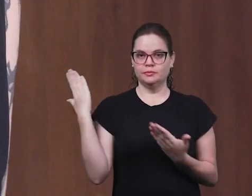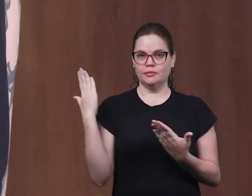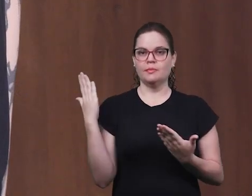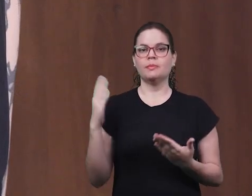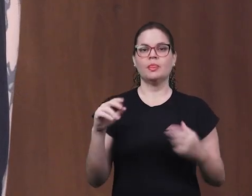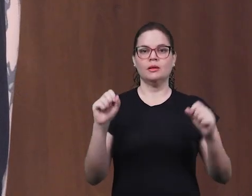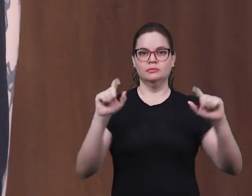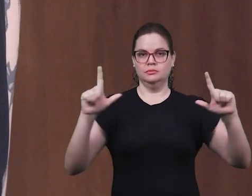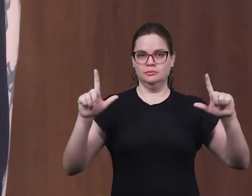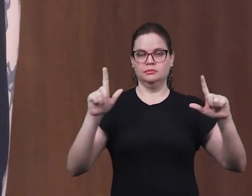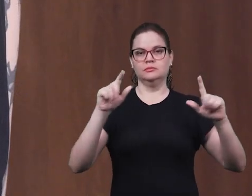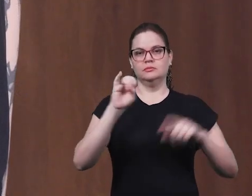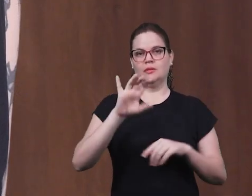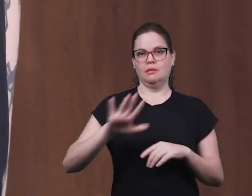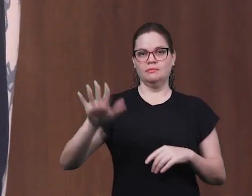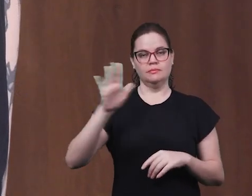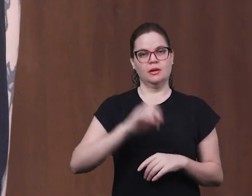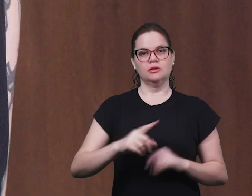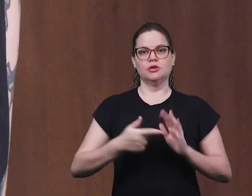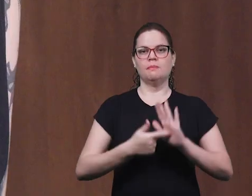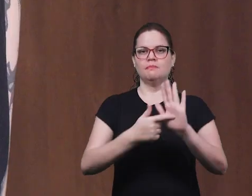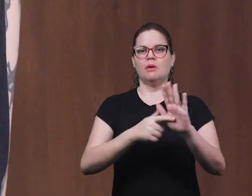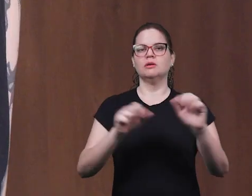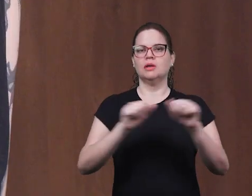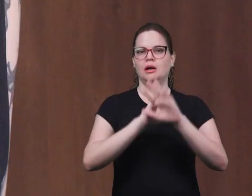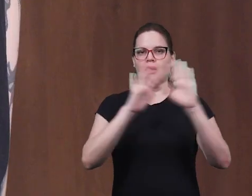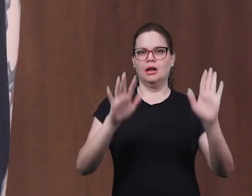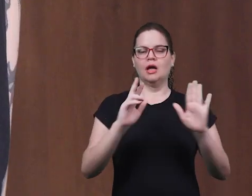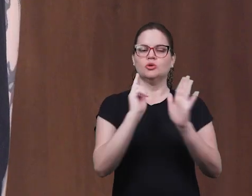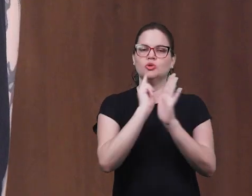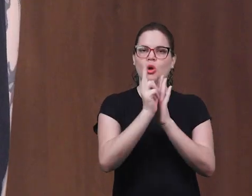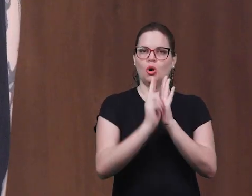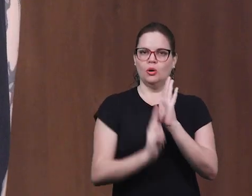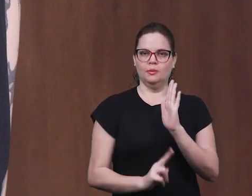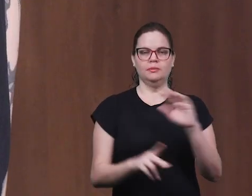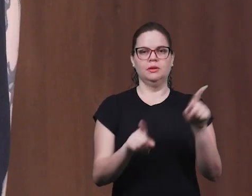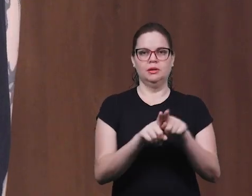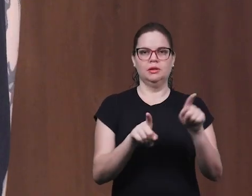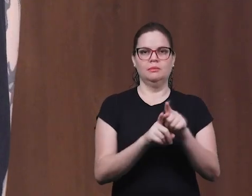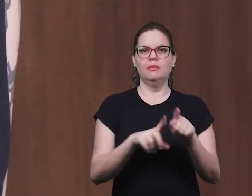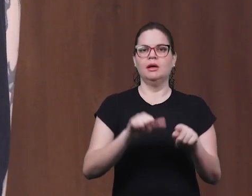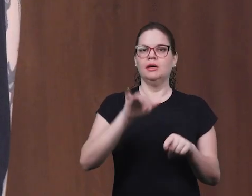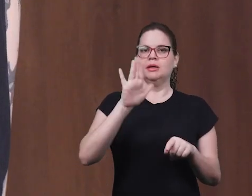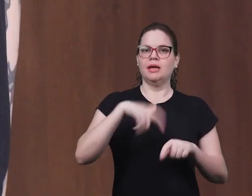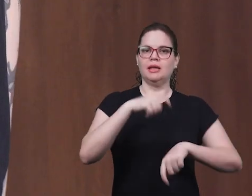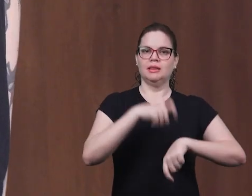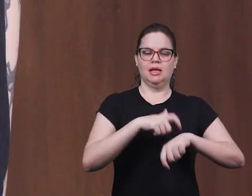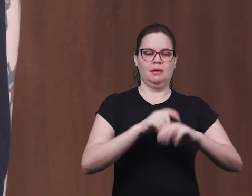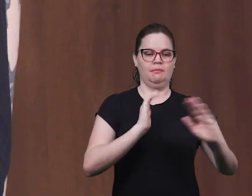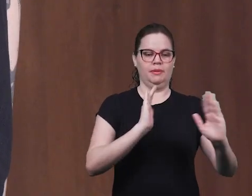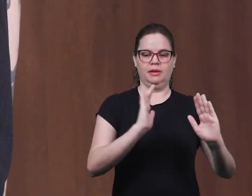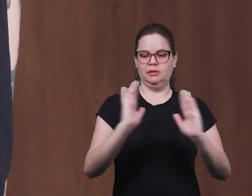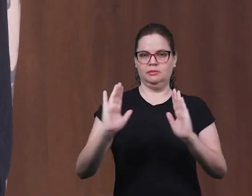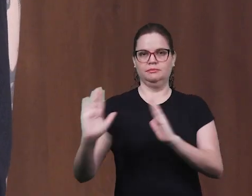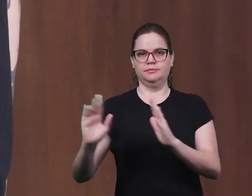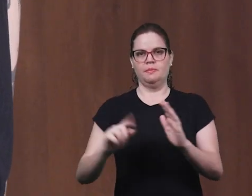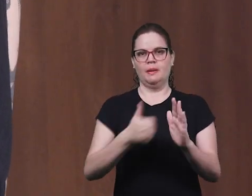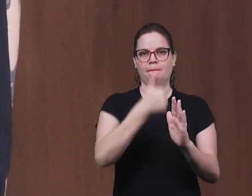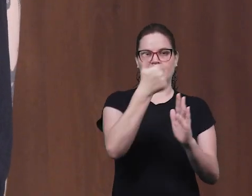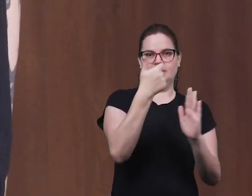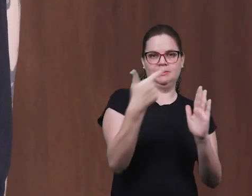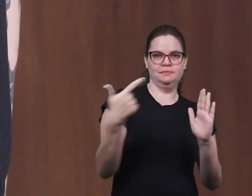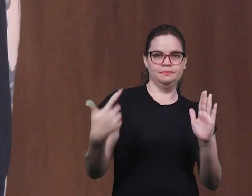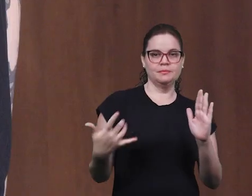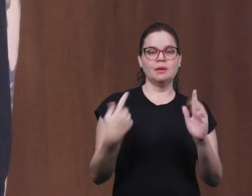elucida muito bem esses momentos, esses tempos e esses nomes que